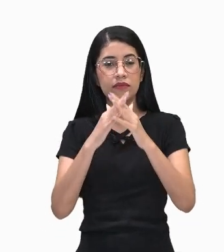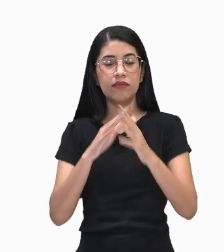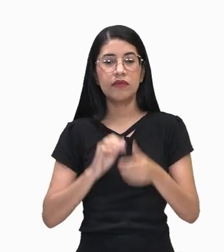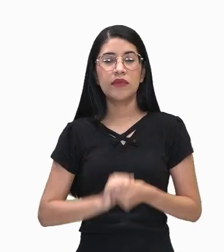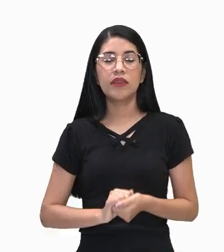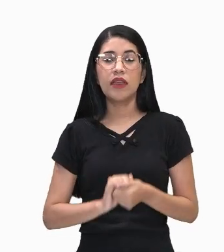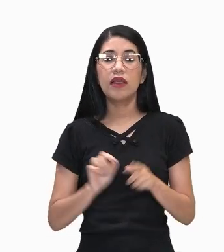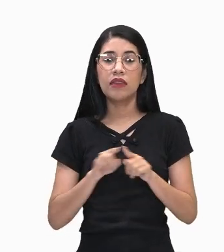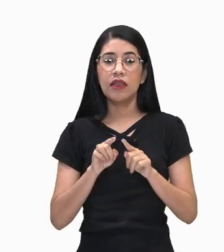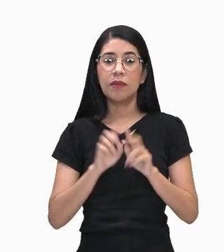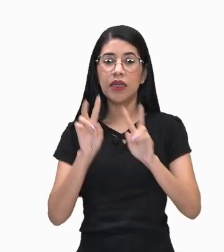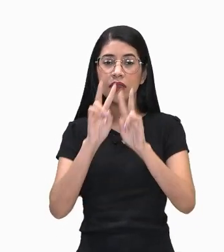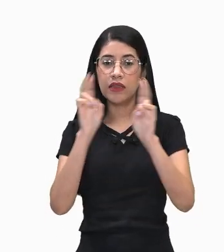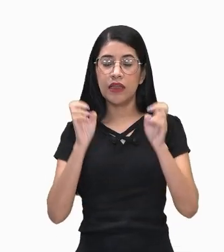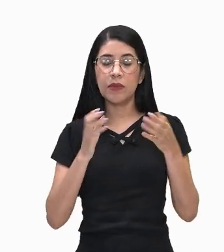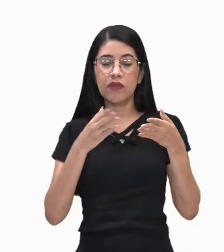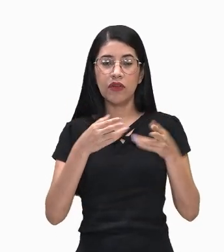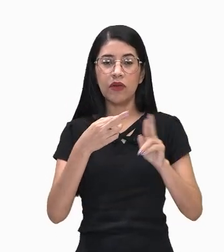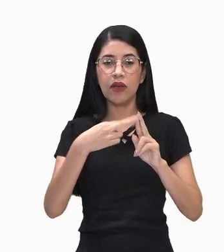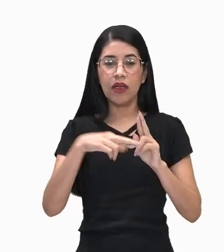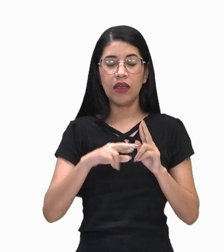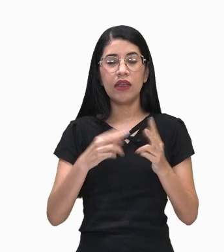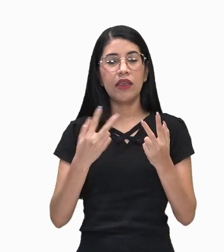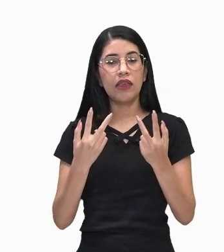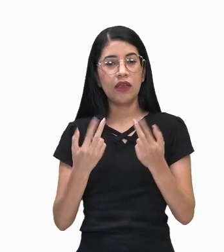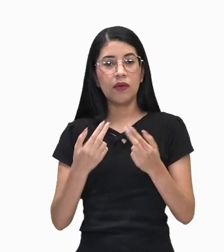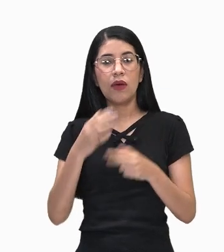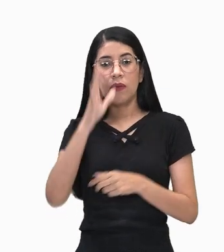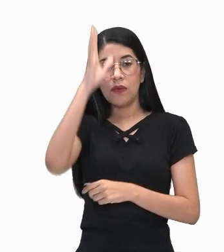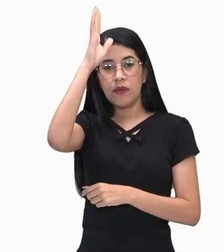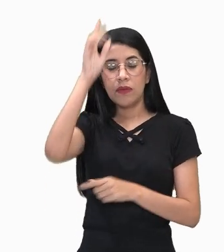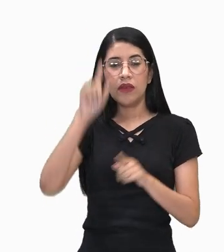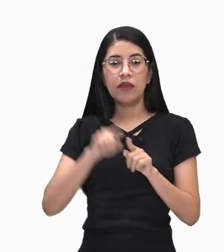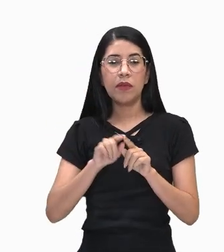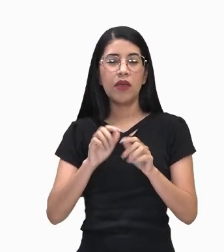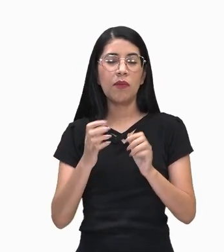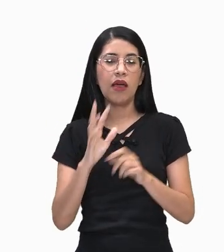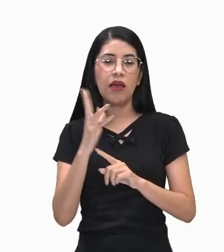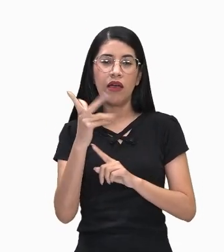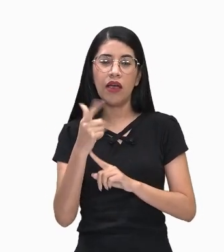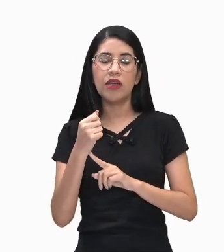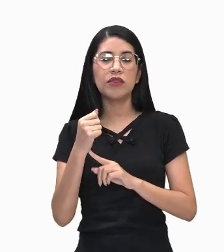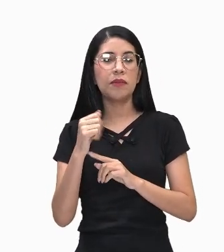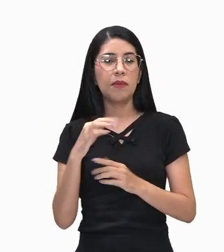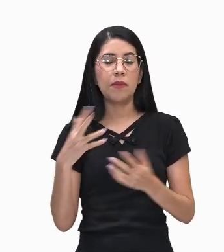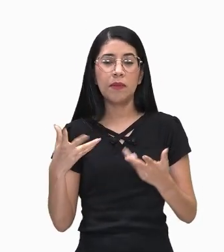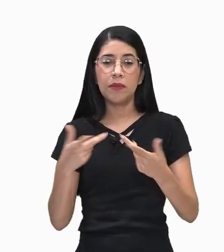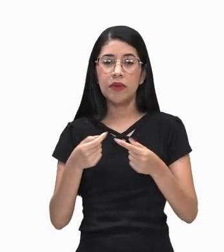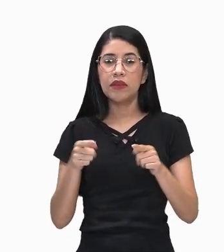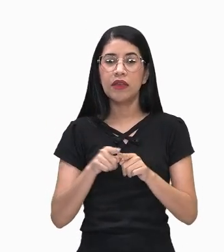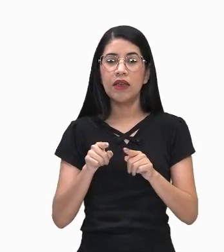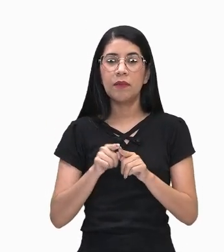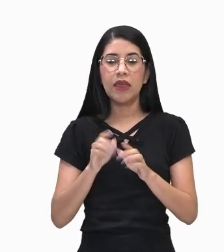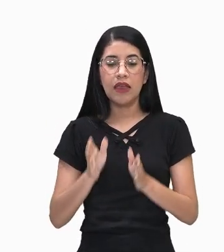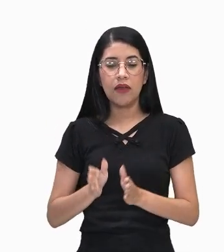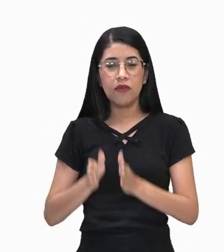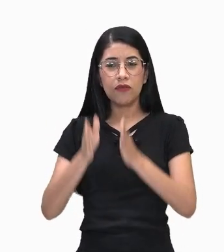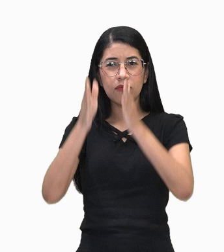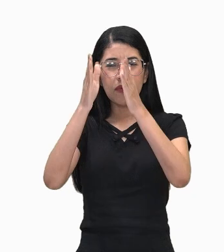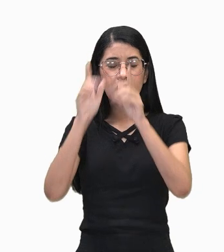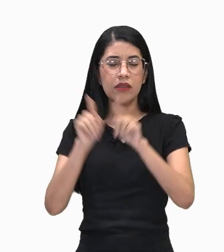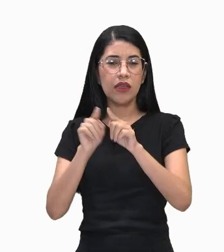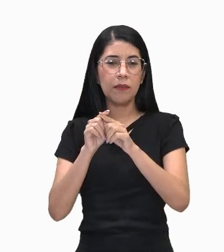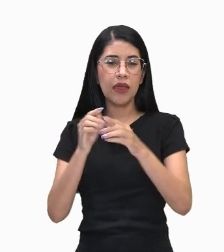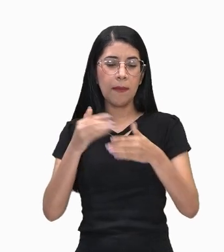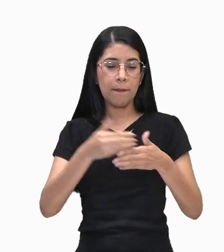religiosos, como o românico, arte monumental e suntuosa, verticalidade nas construções, paredes mais finas